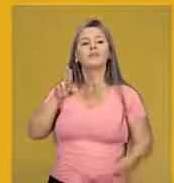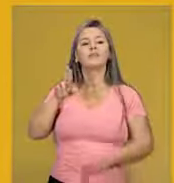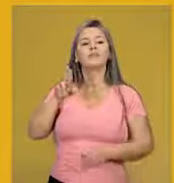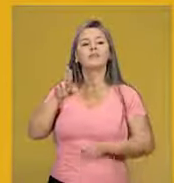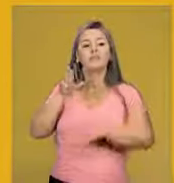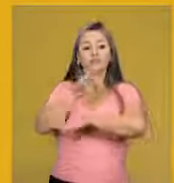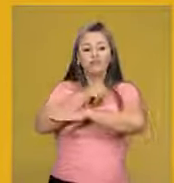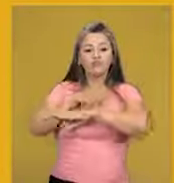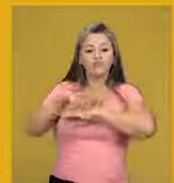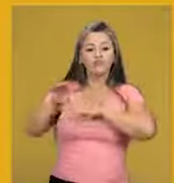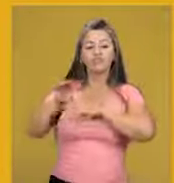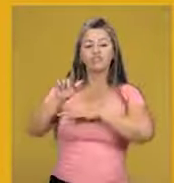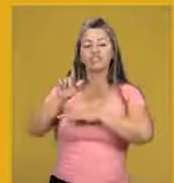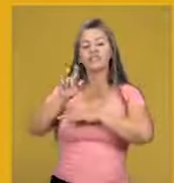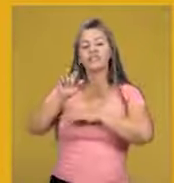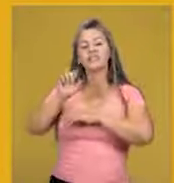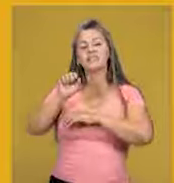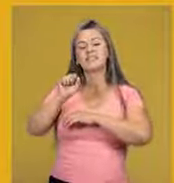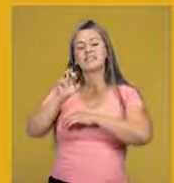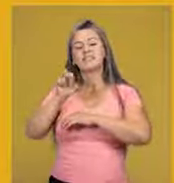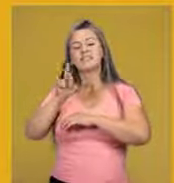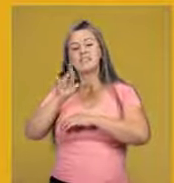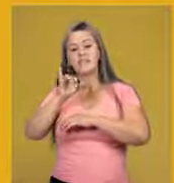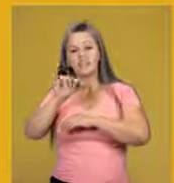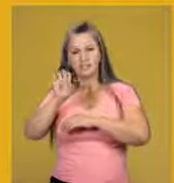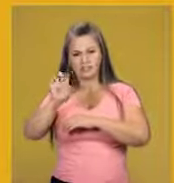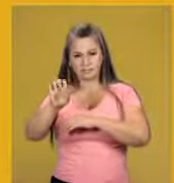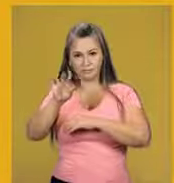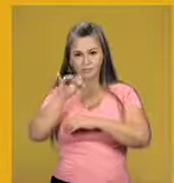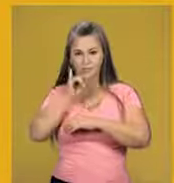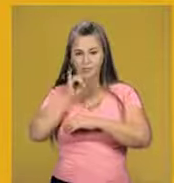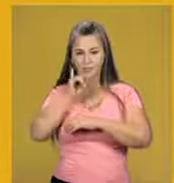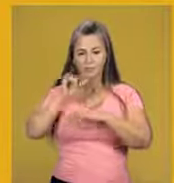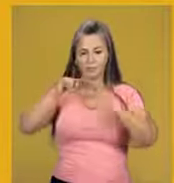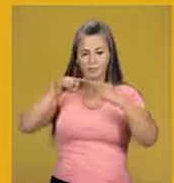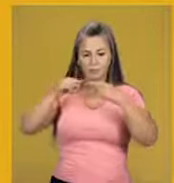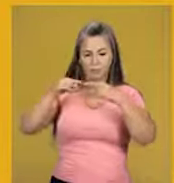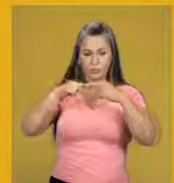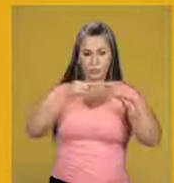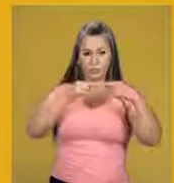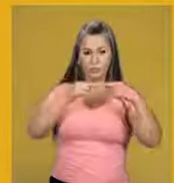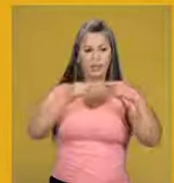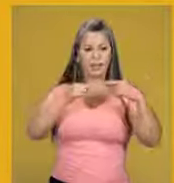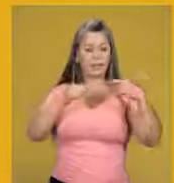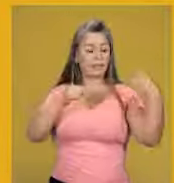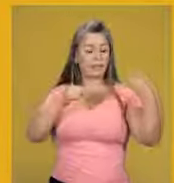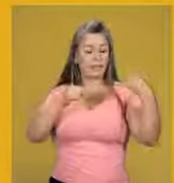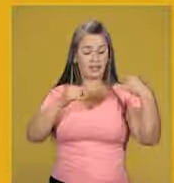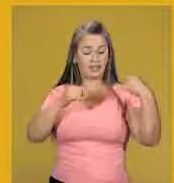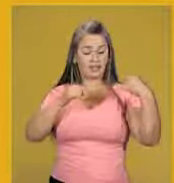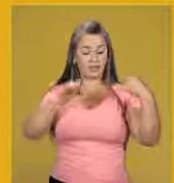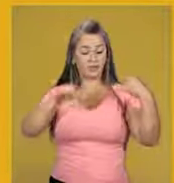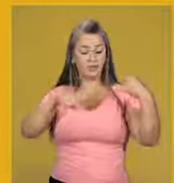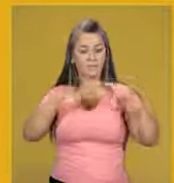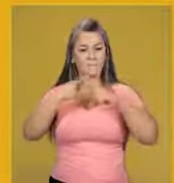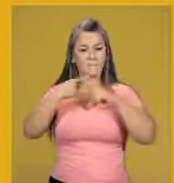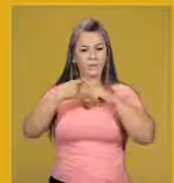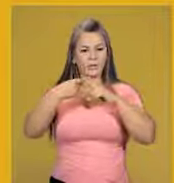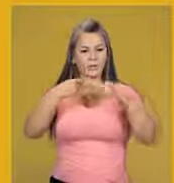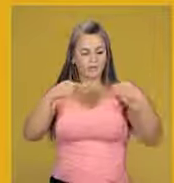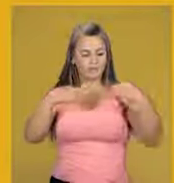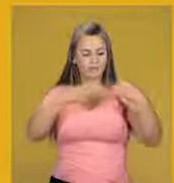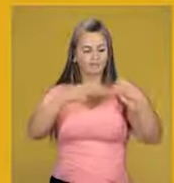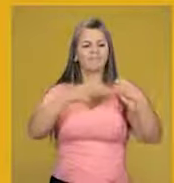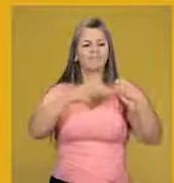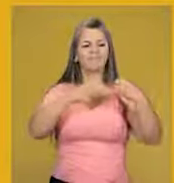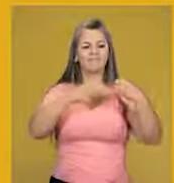em série, liga-se o polo negativo de uma pilha ao polo positivo da outra pilha.